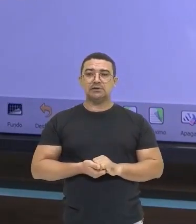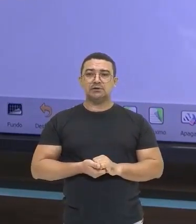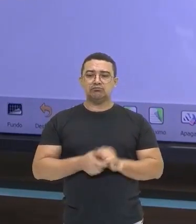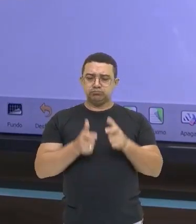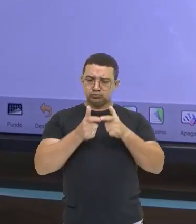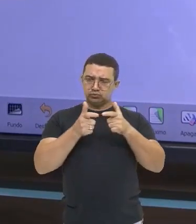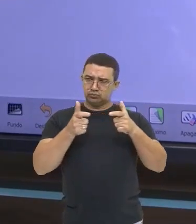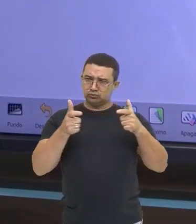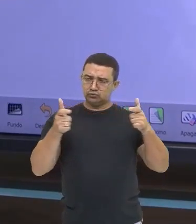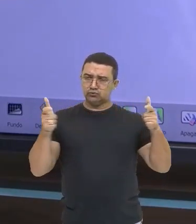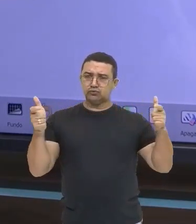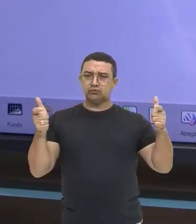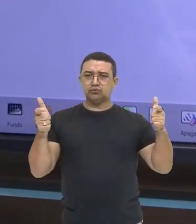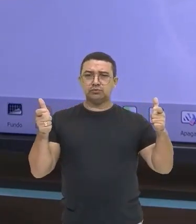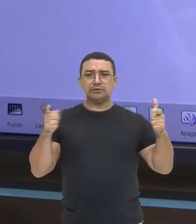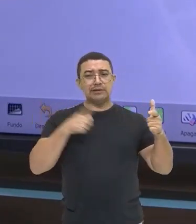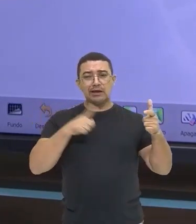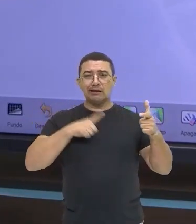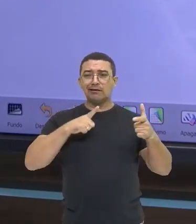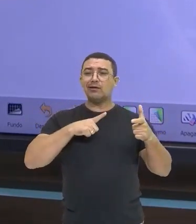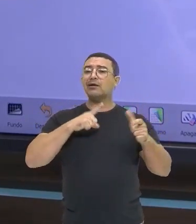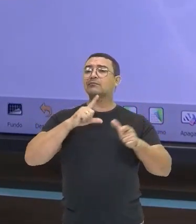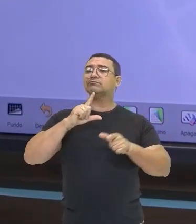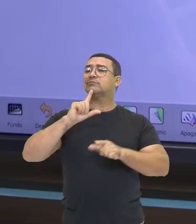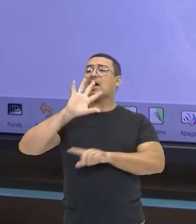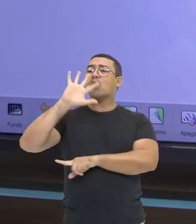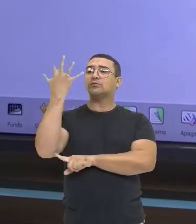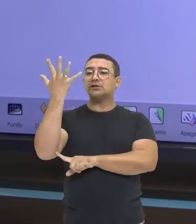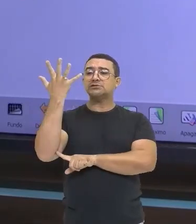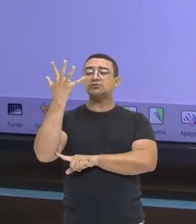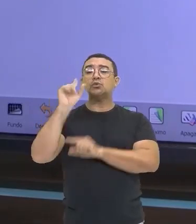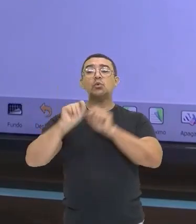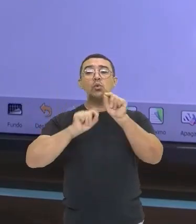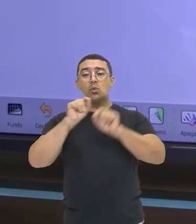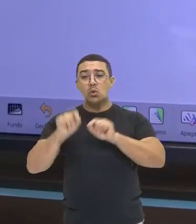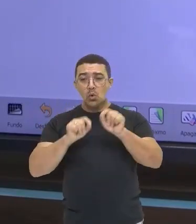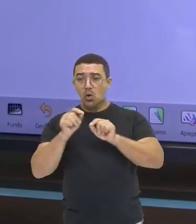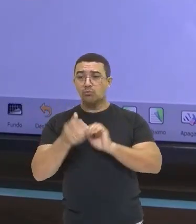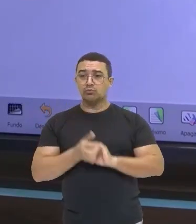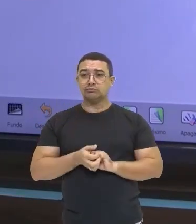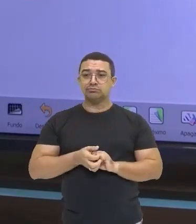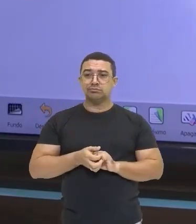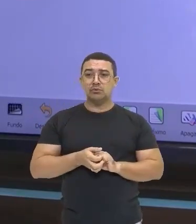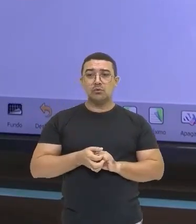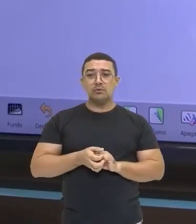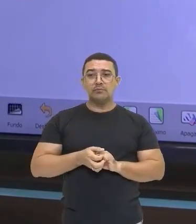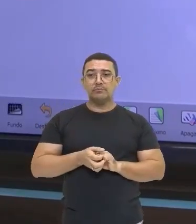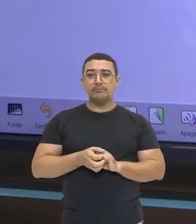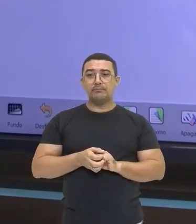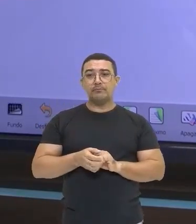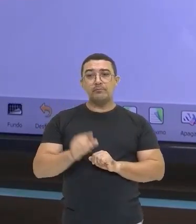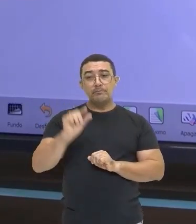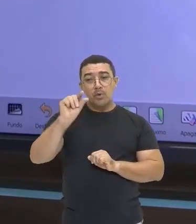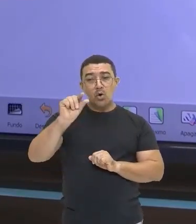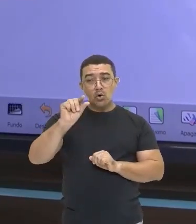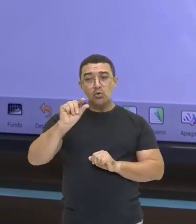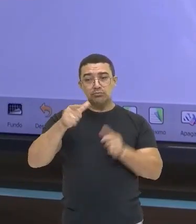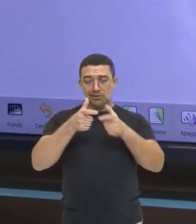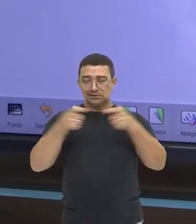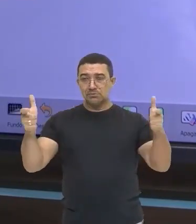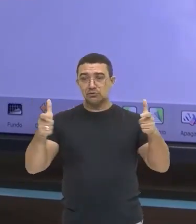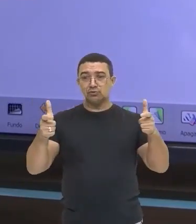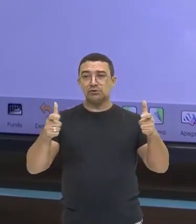crescimento, ele tem acontecido num ritmo menos acelerado que em outros períodos, tá bom?